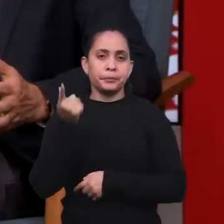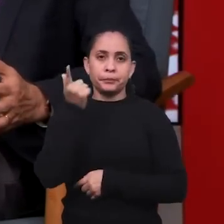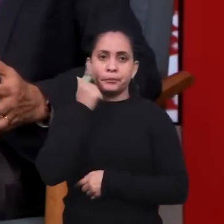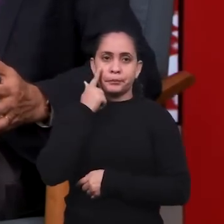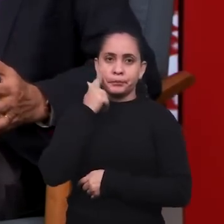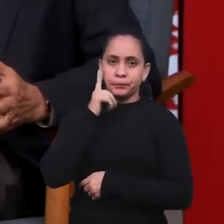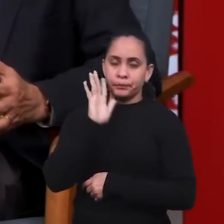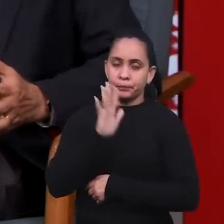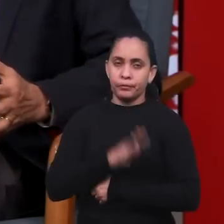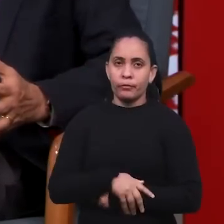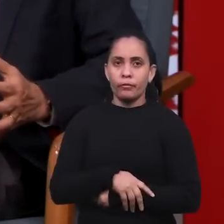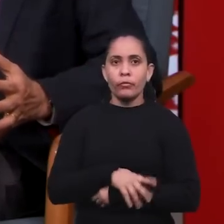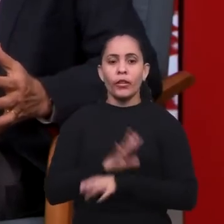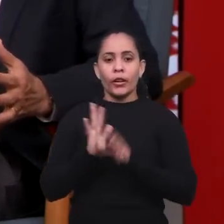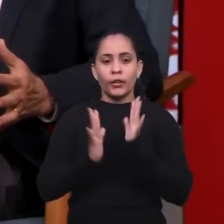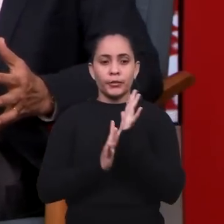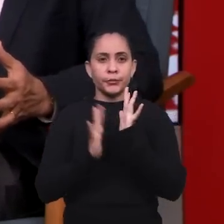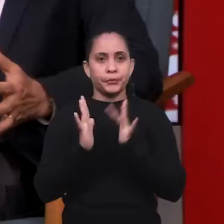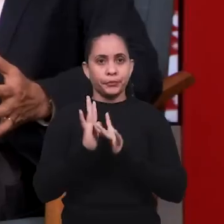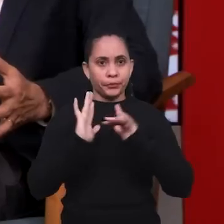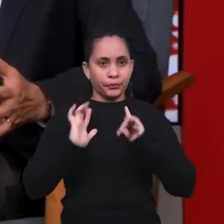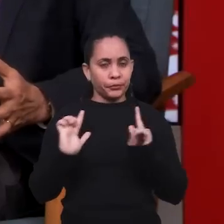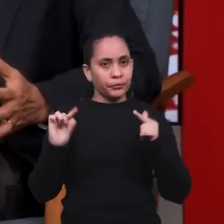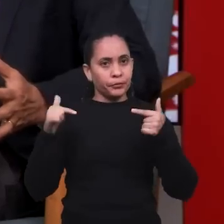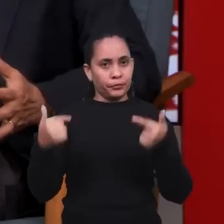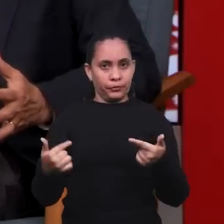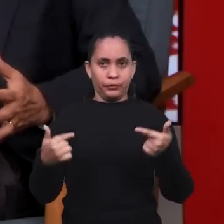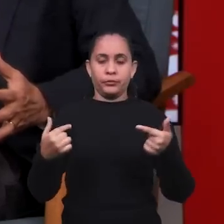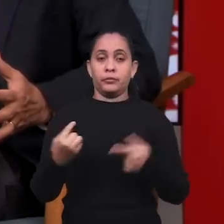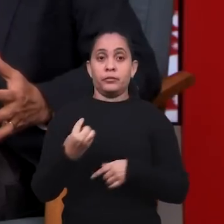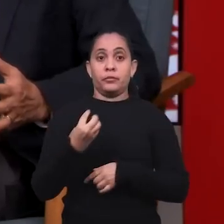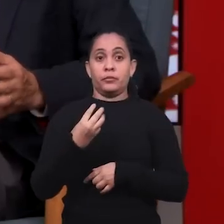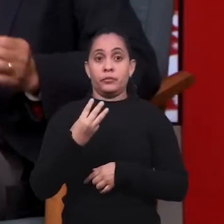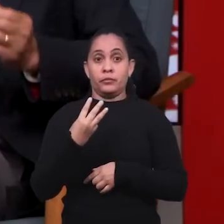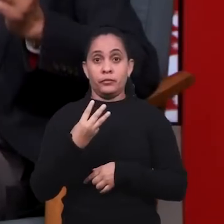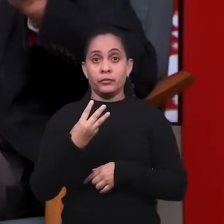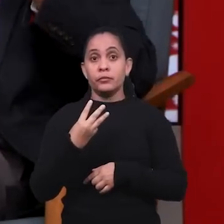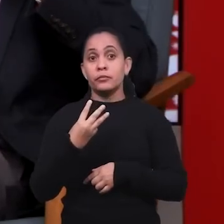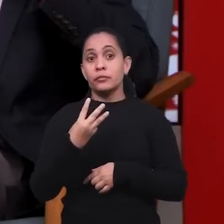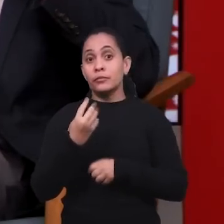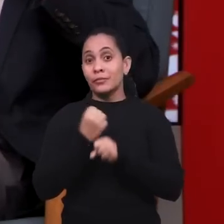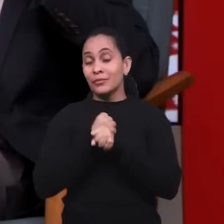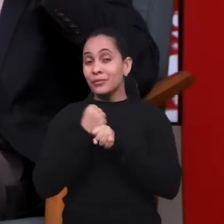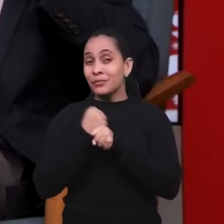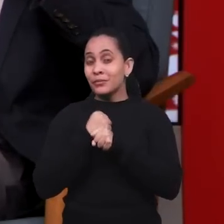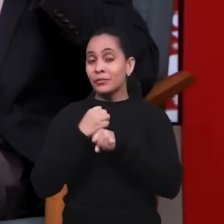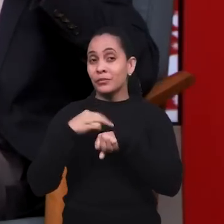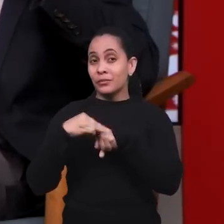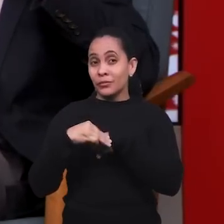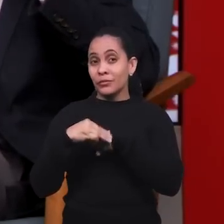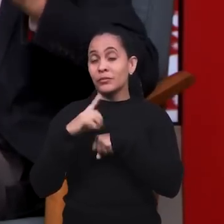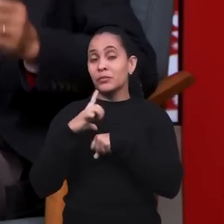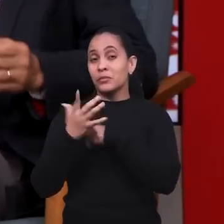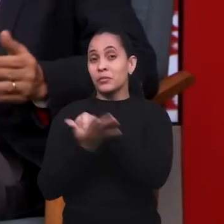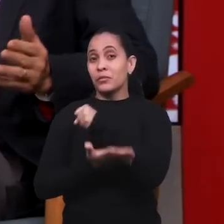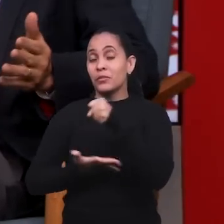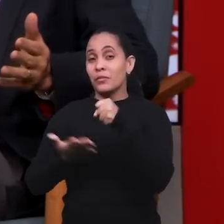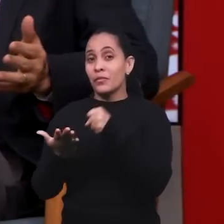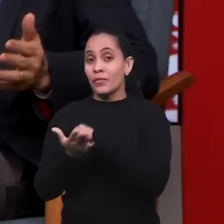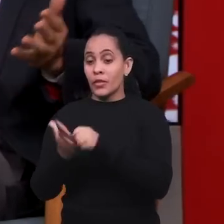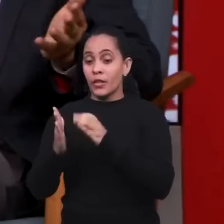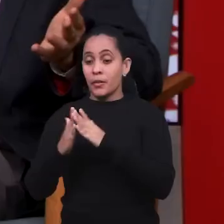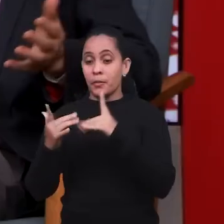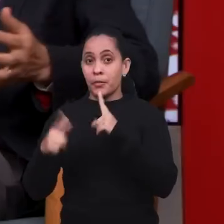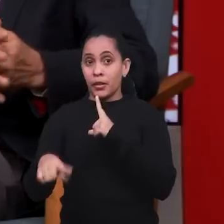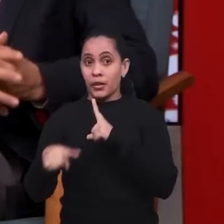tudo que Jesus fez nos seus 3 anos de ministério serviu como base para a igreja, como